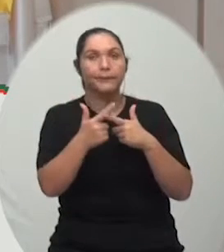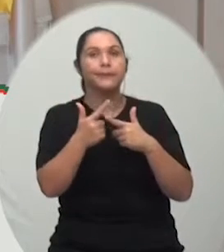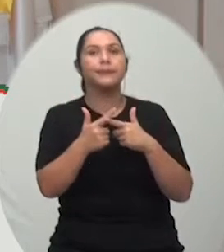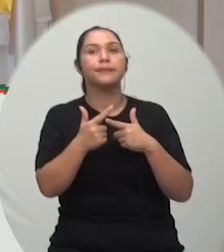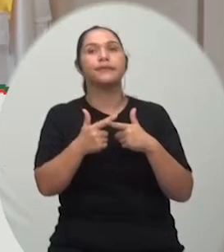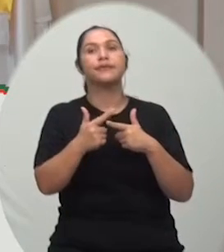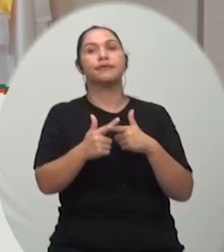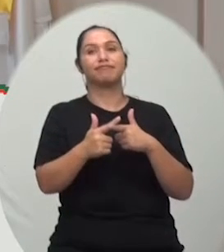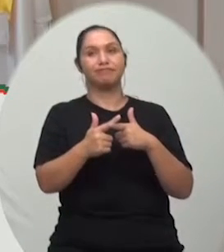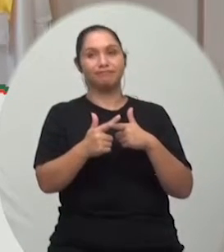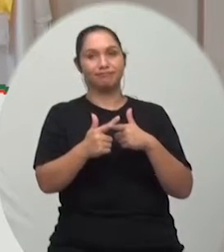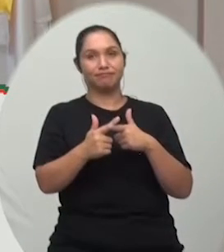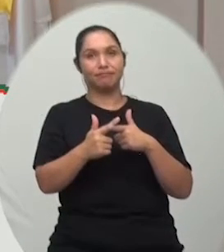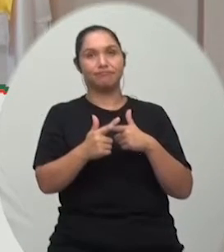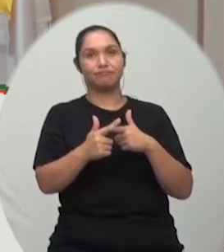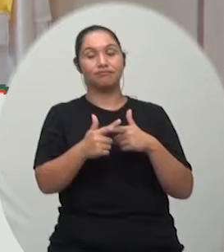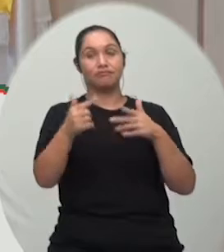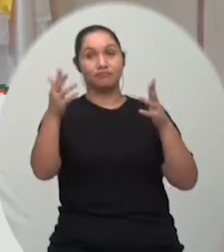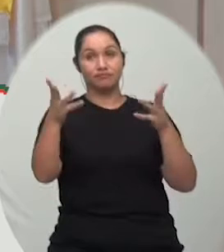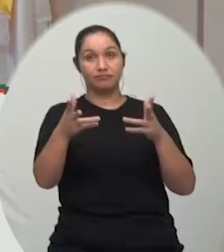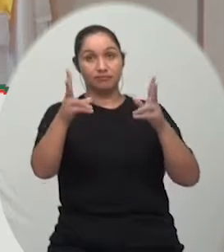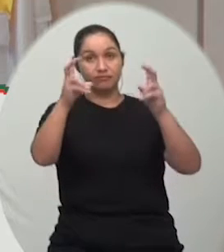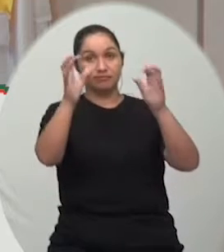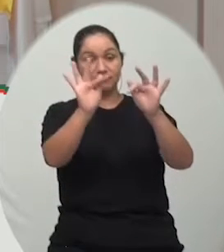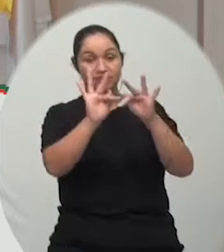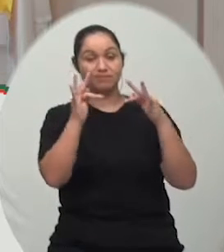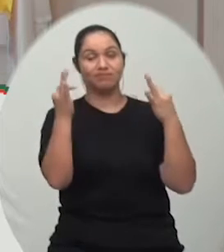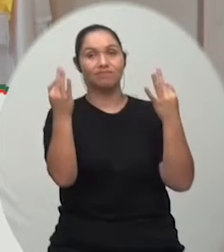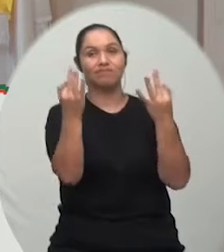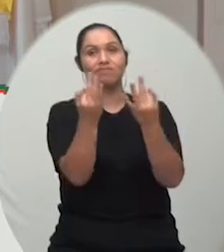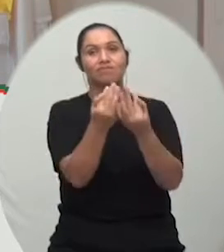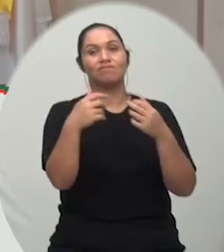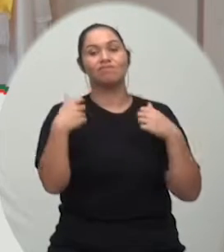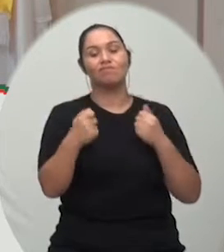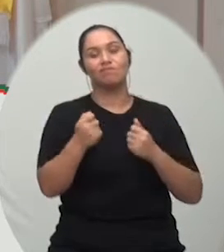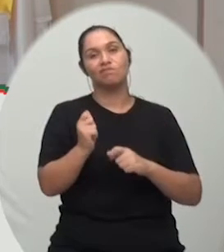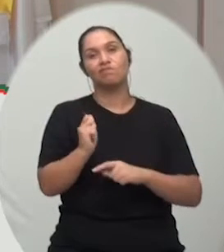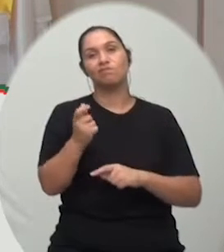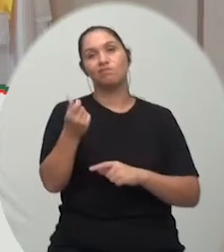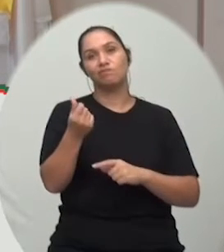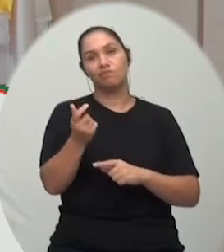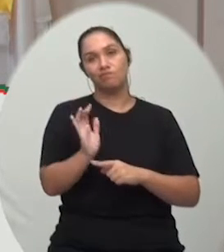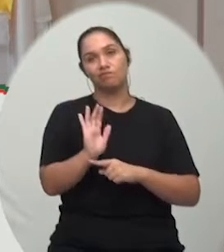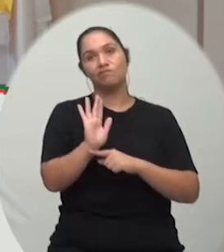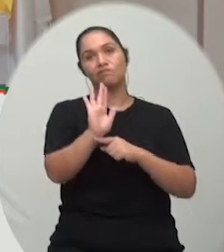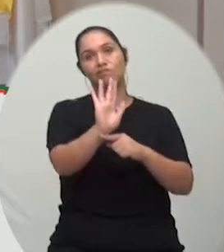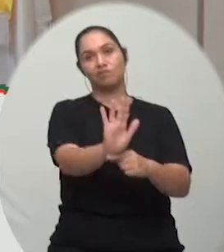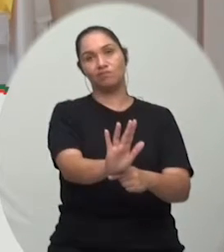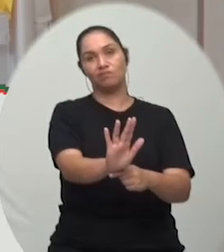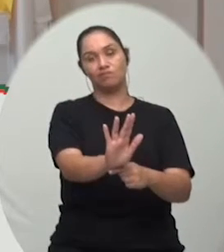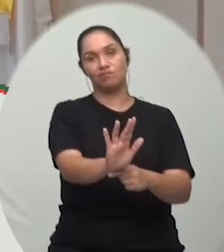fala justamente de famílias carentes, famílias que precisam do apoio